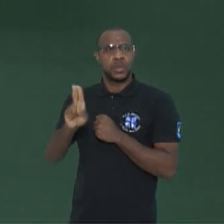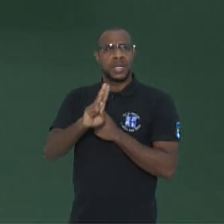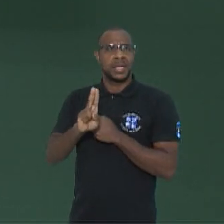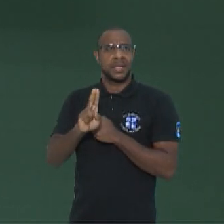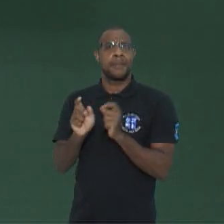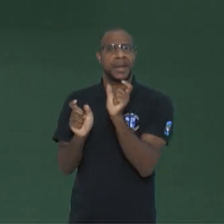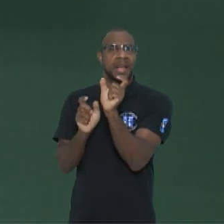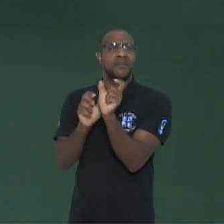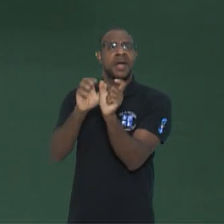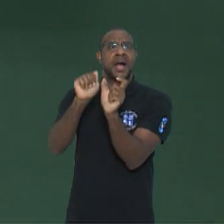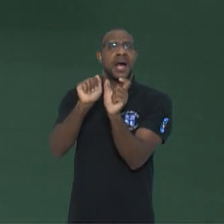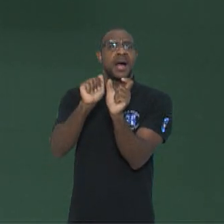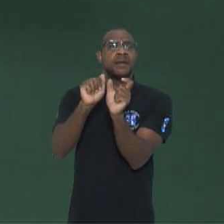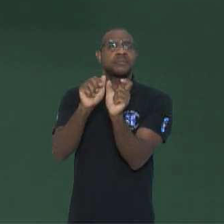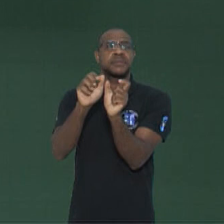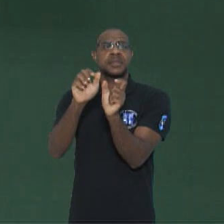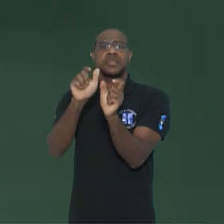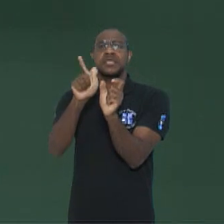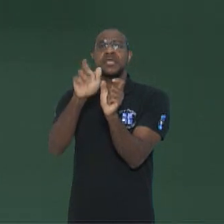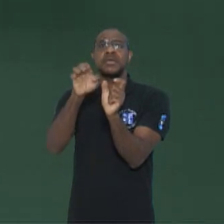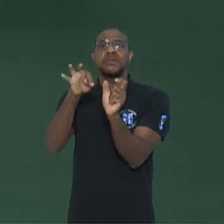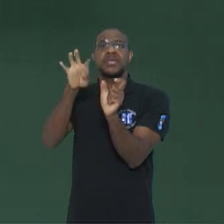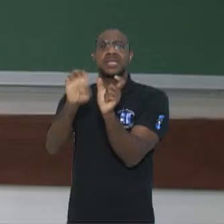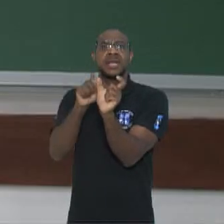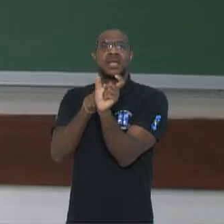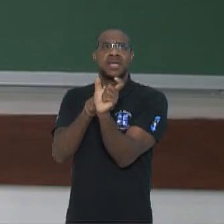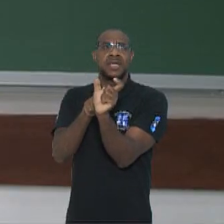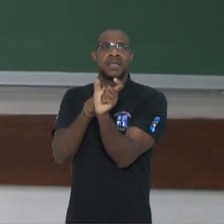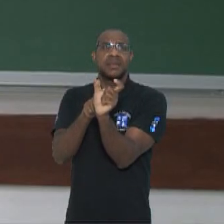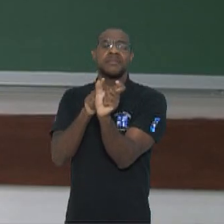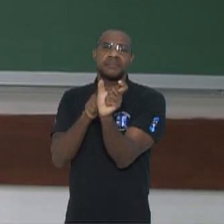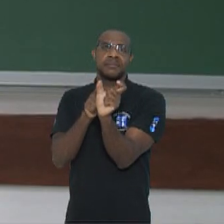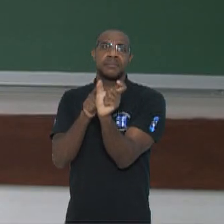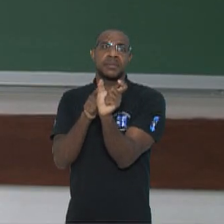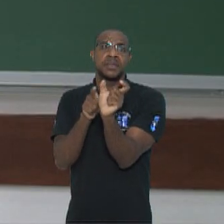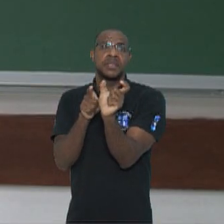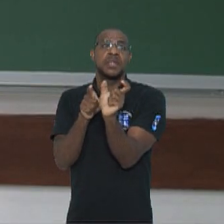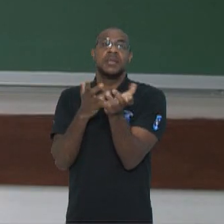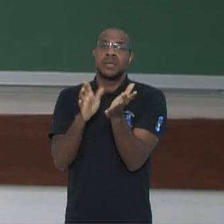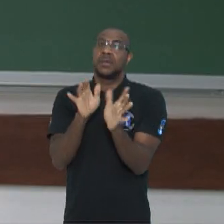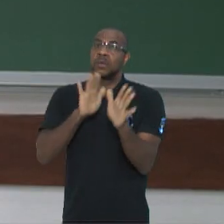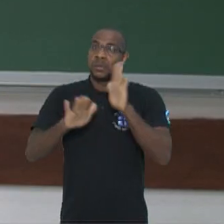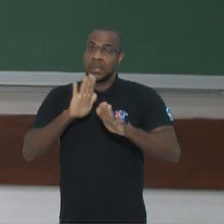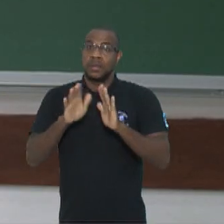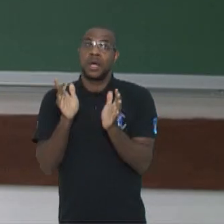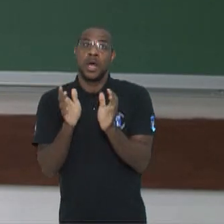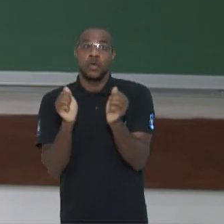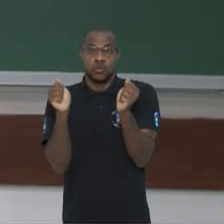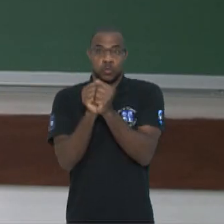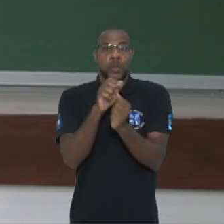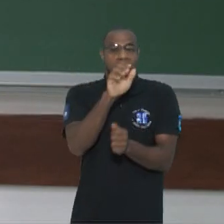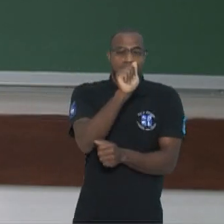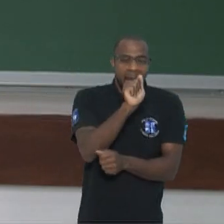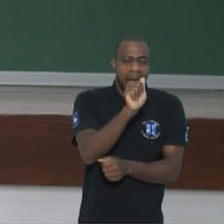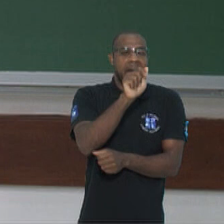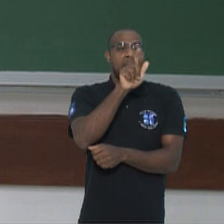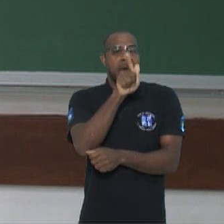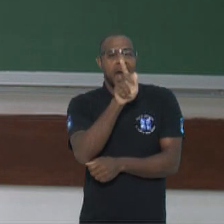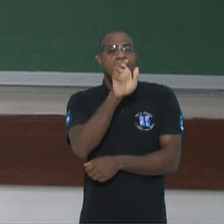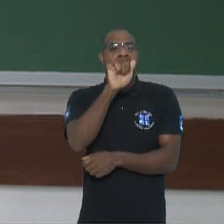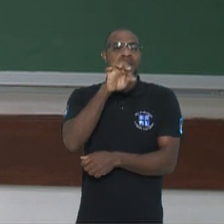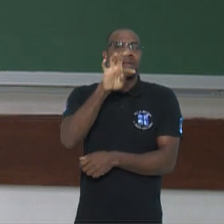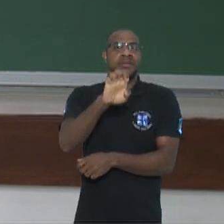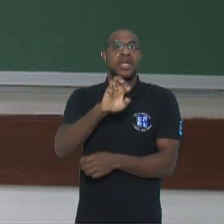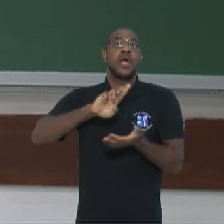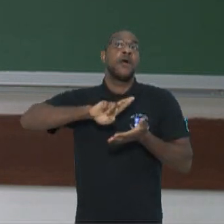Então, nós vamos usar sim. Lembrando que agente tudo junto é outra coisa, né? Então, aqui é uma